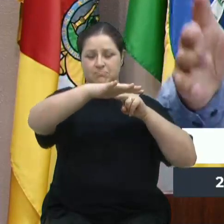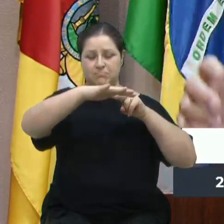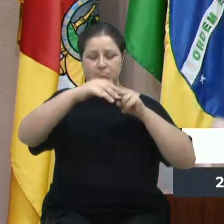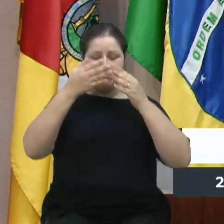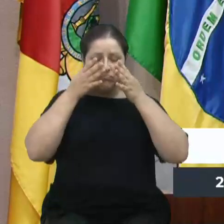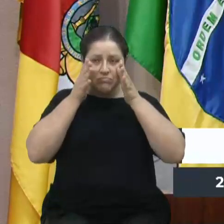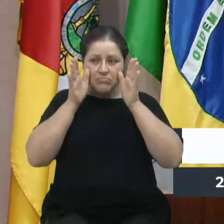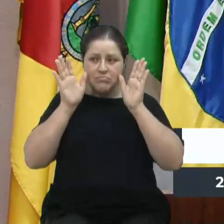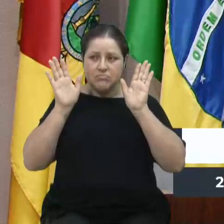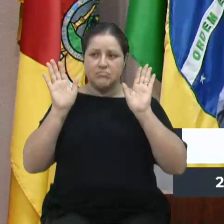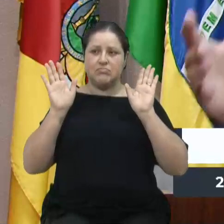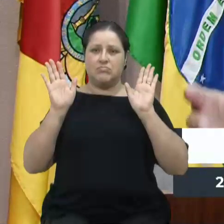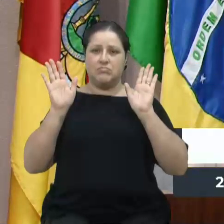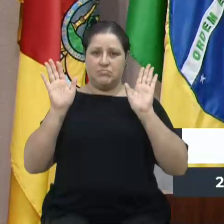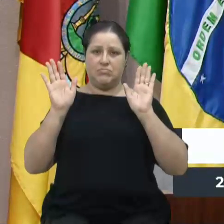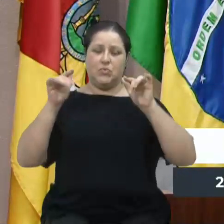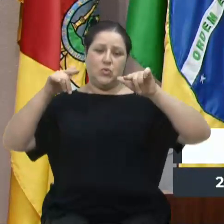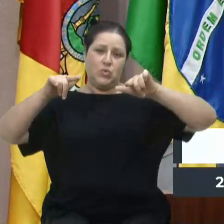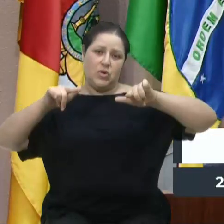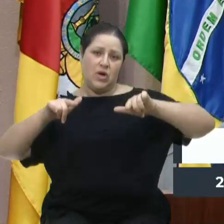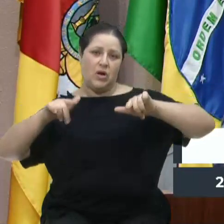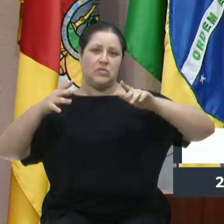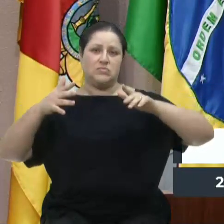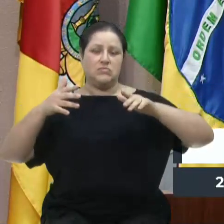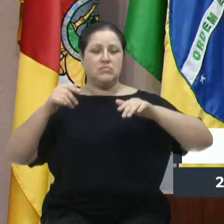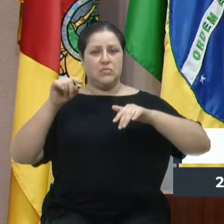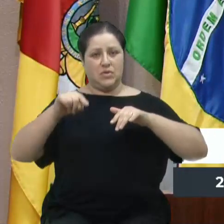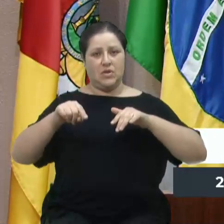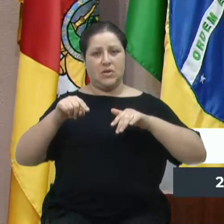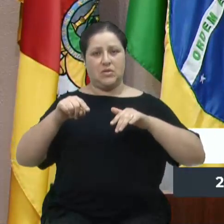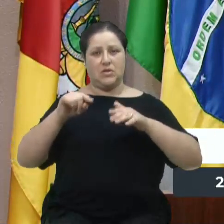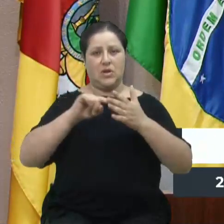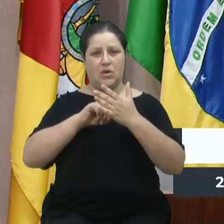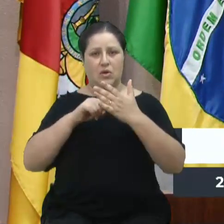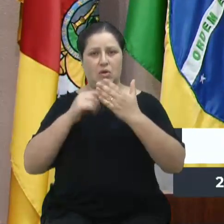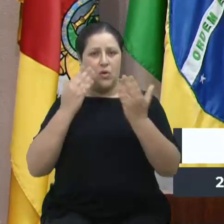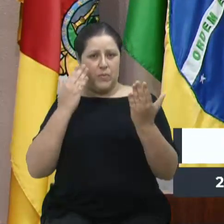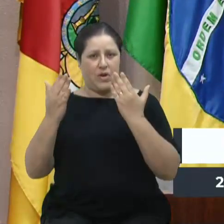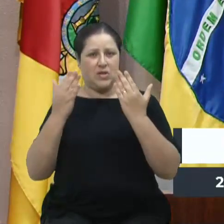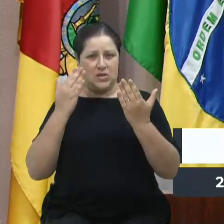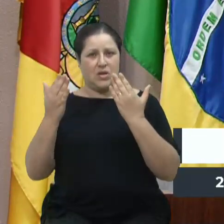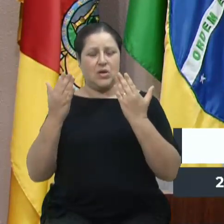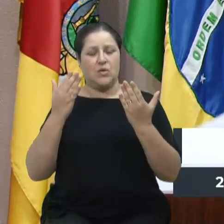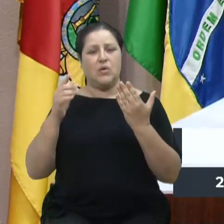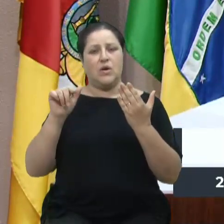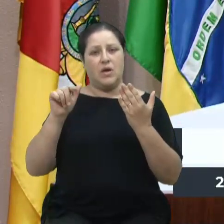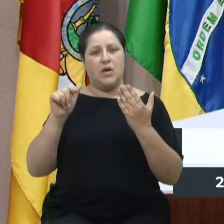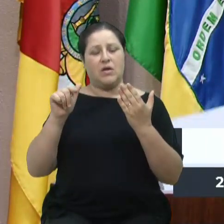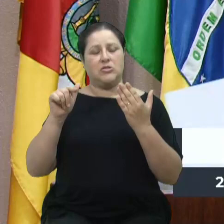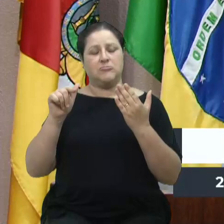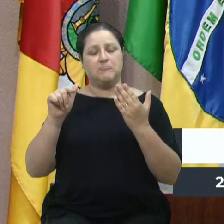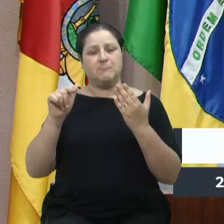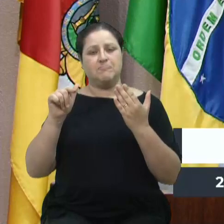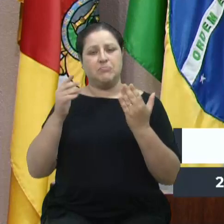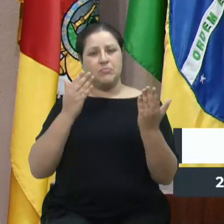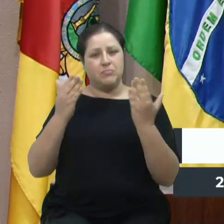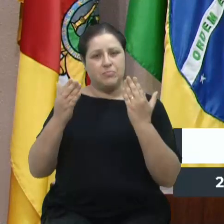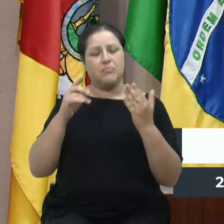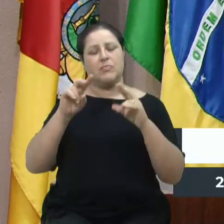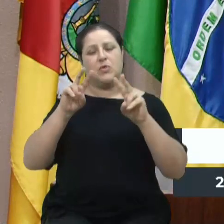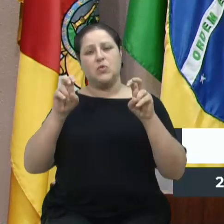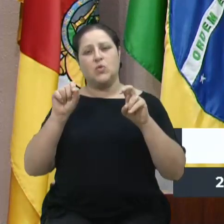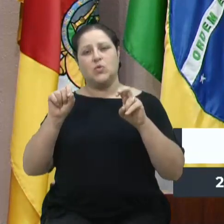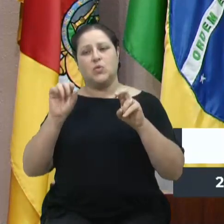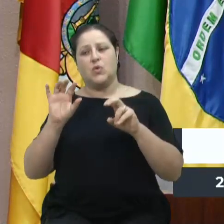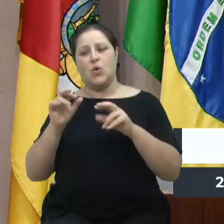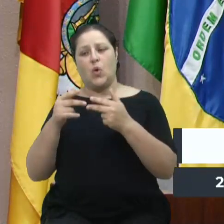sobre um determinado local e, nesse caso, na analogia, sobre um determinado fato,